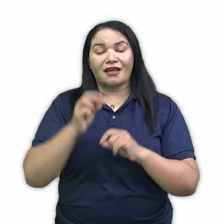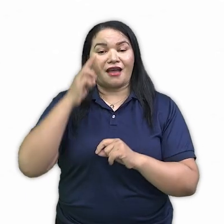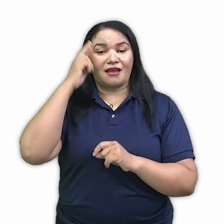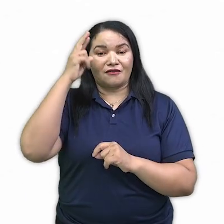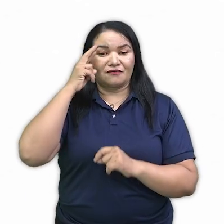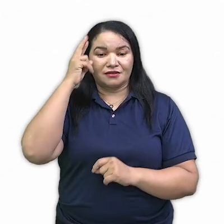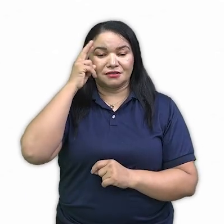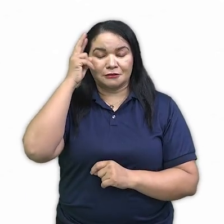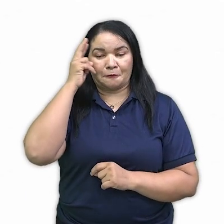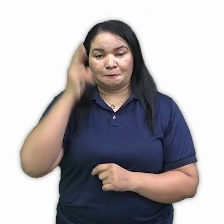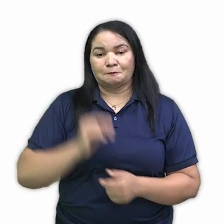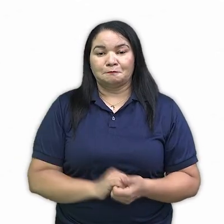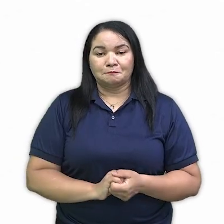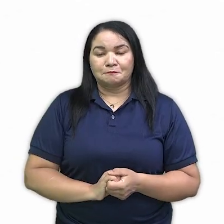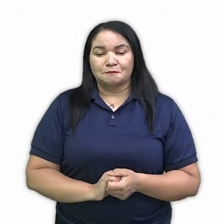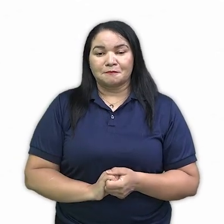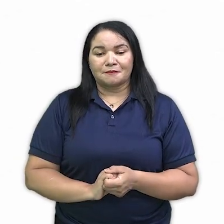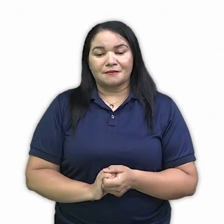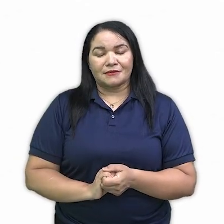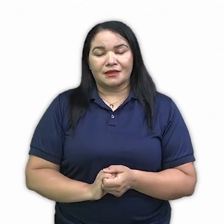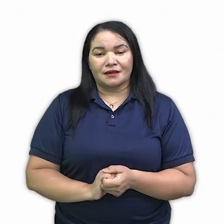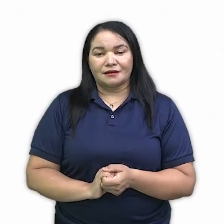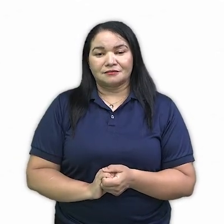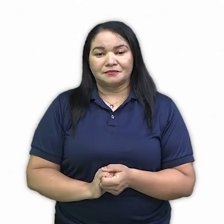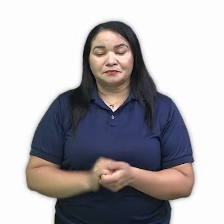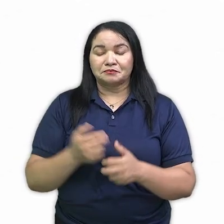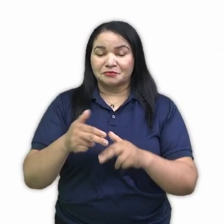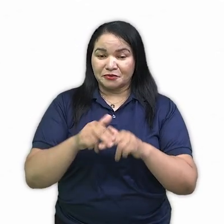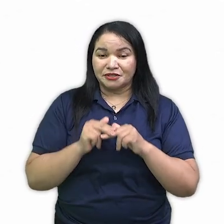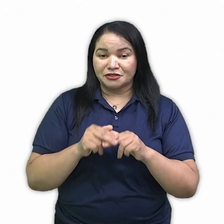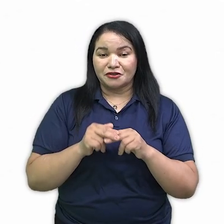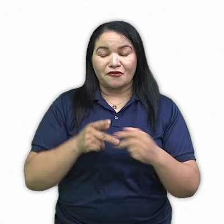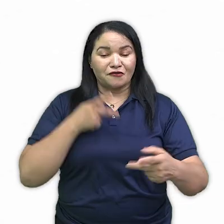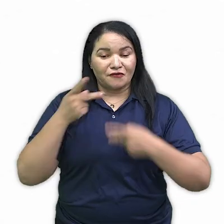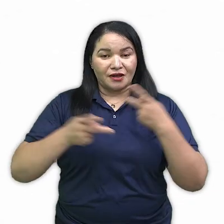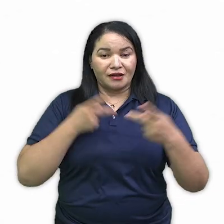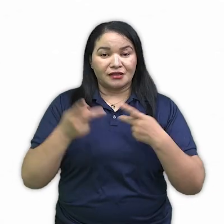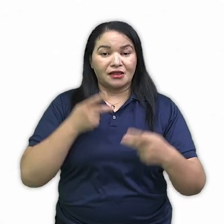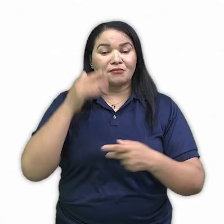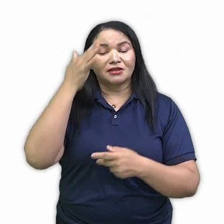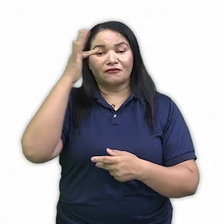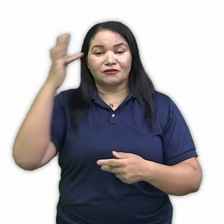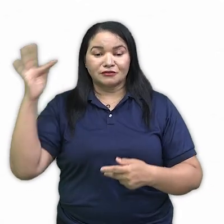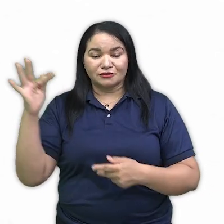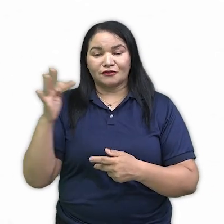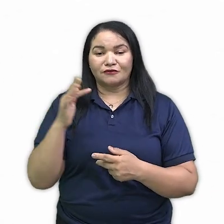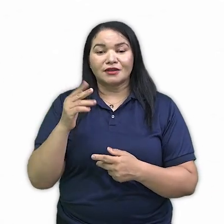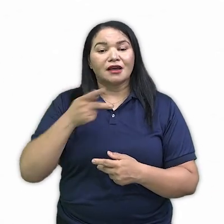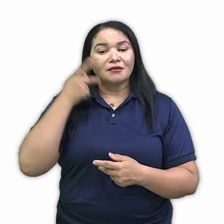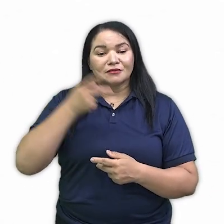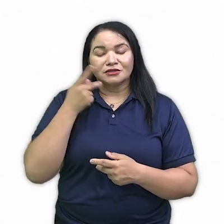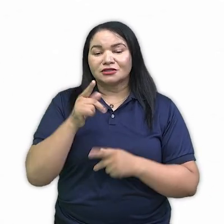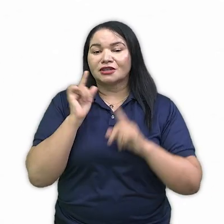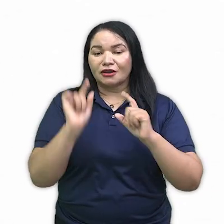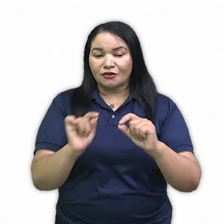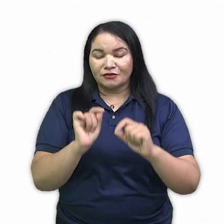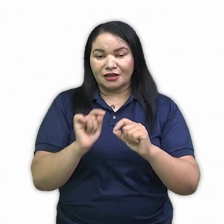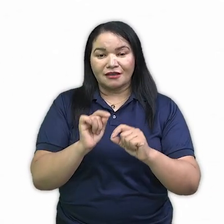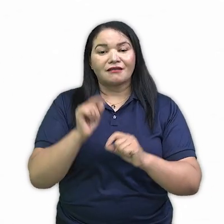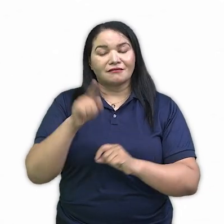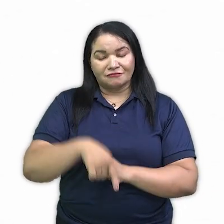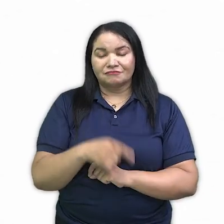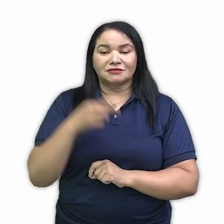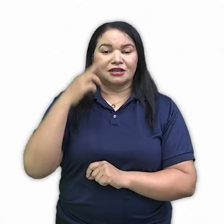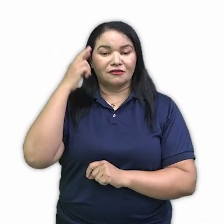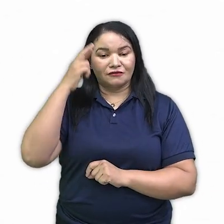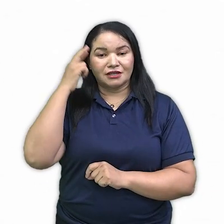reflexão. Ela traz para nós essa reflexão, né? Por isso que nós chamamos de filosofia política. O que é? É essa